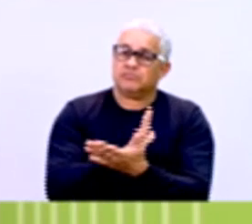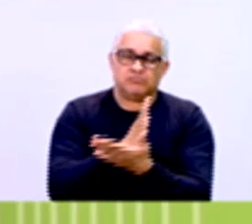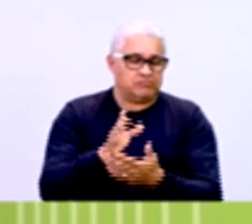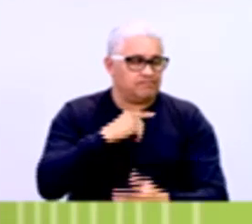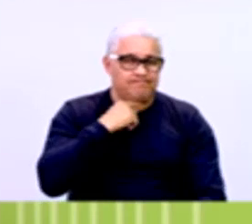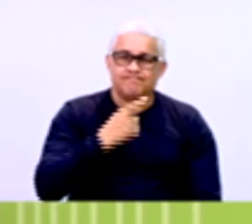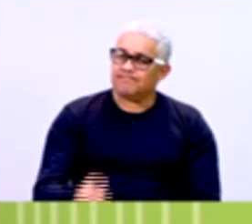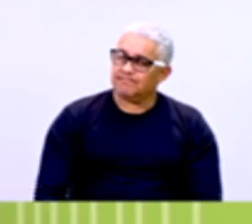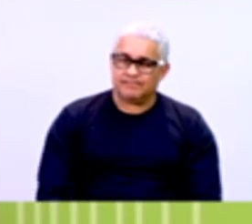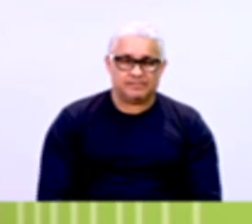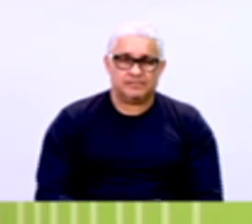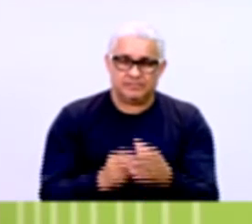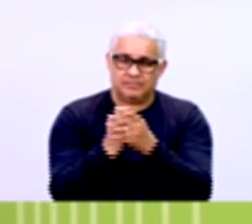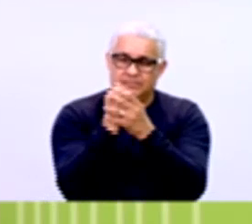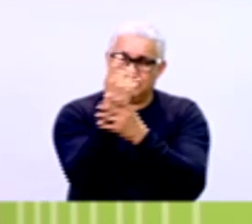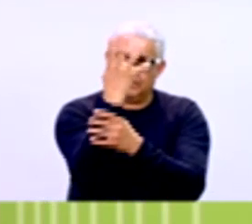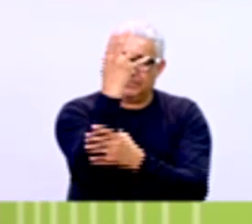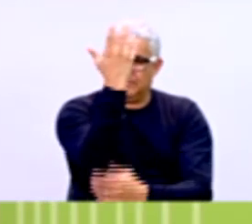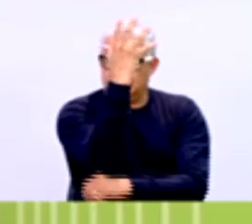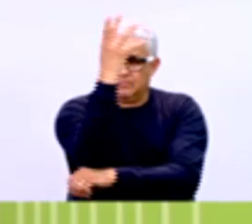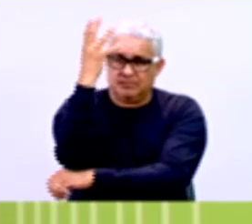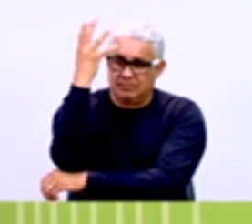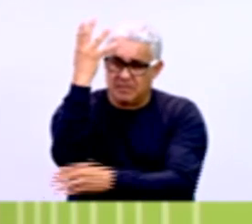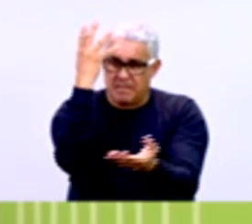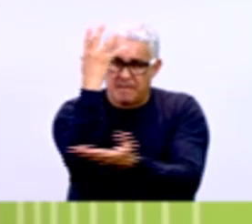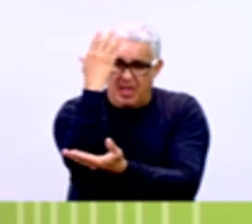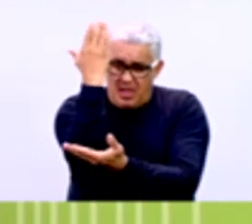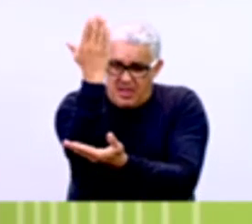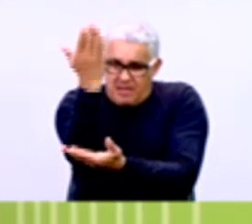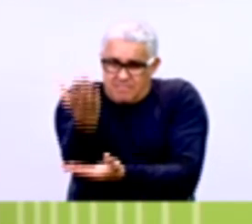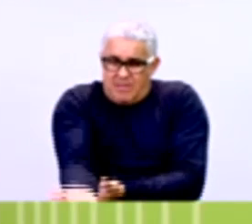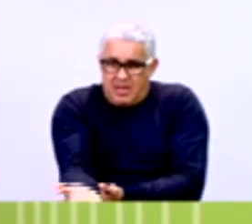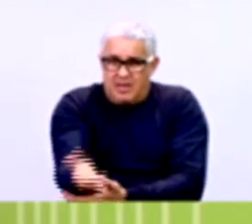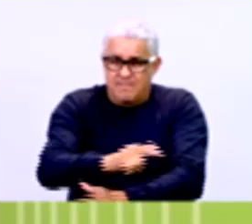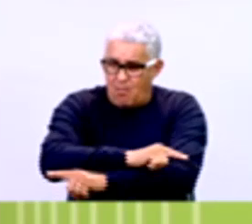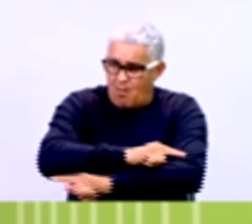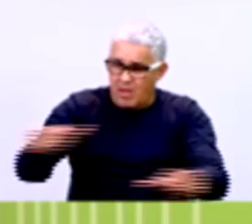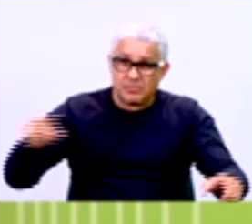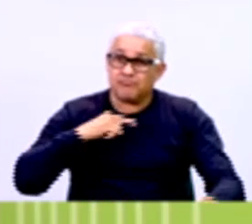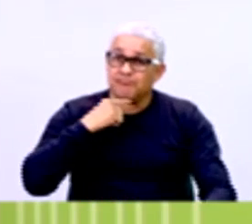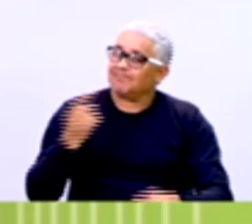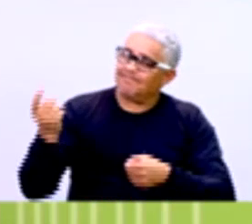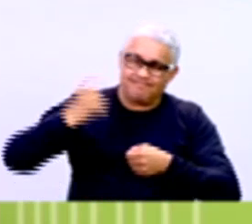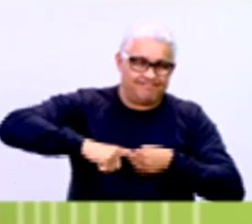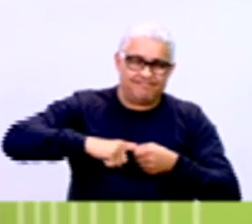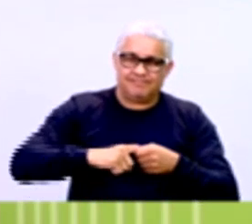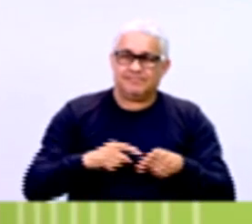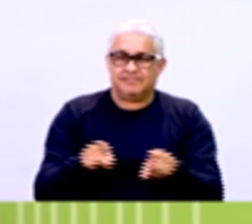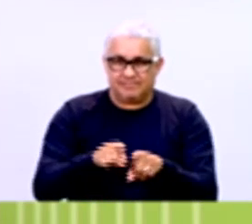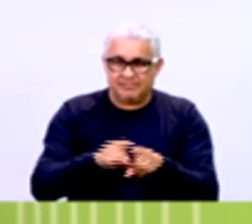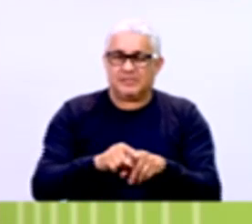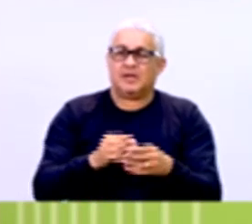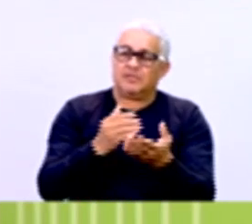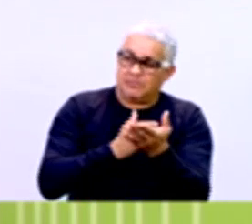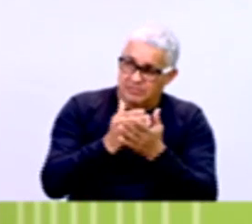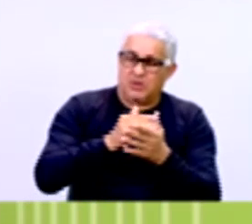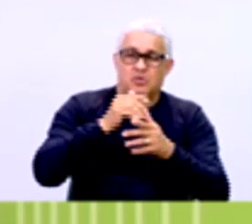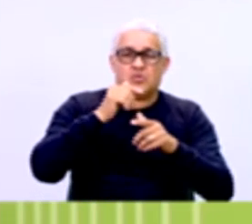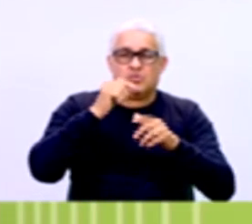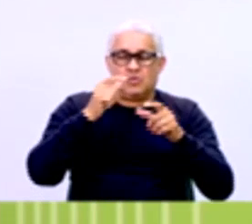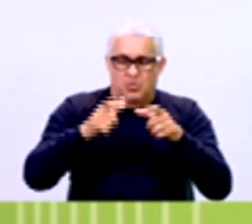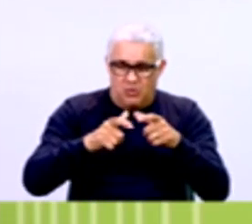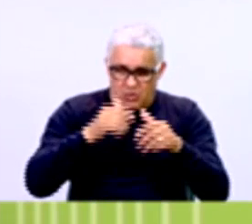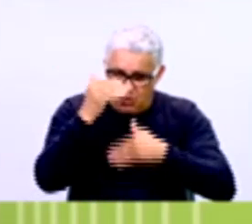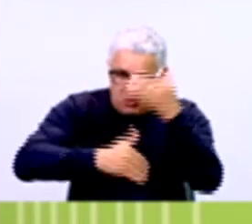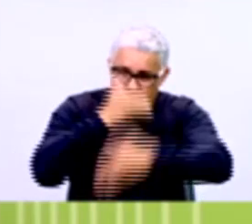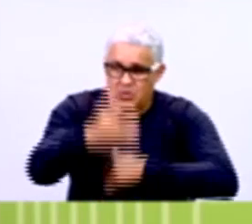são irreversíveis, né? Mas naquele momento era um momento de conquista, aí surge desenvolvimento de tecnologias para a